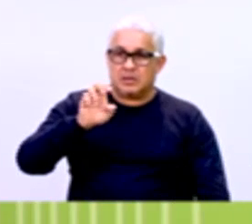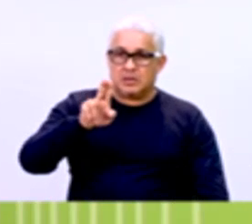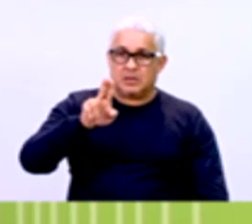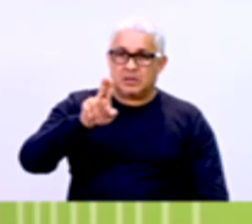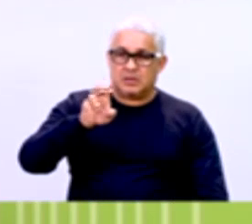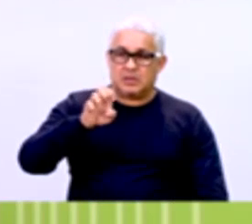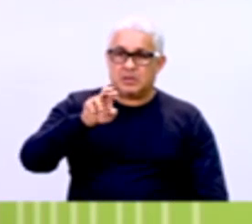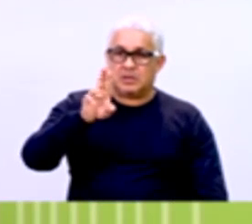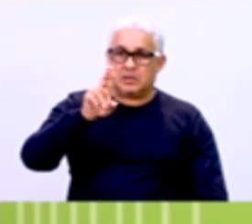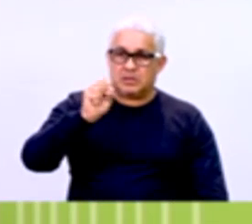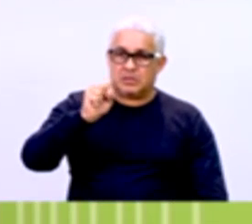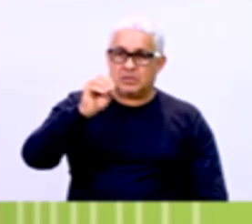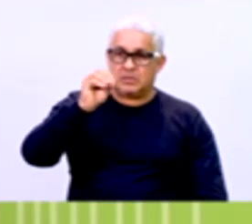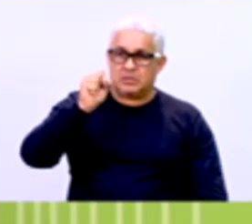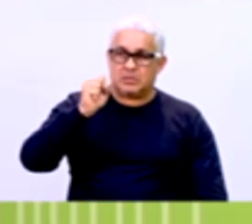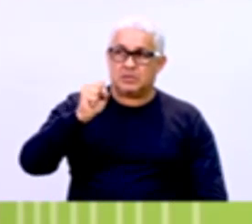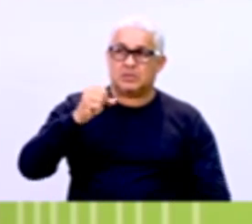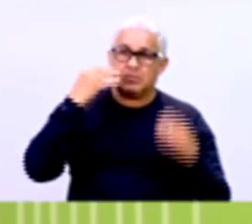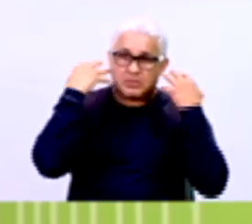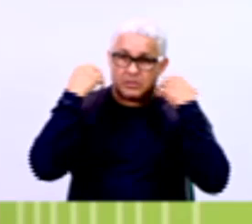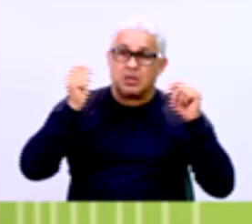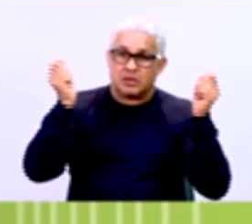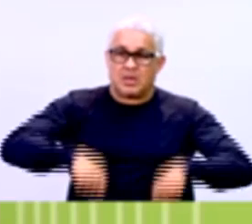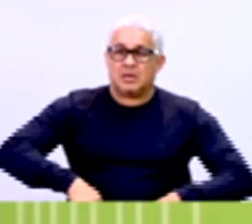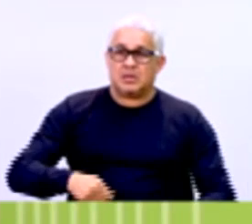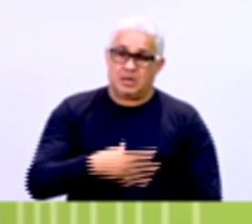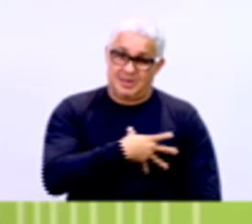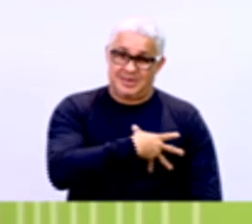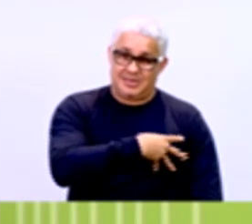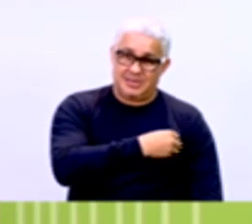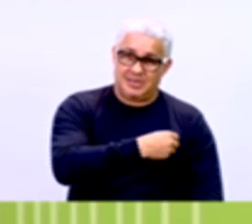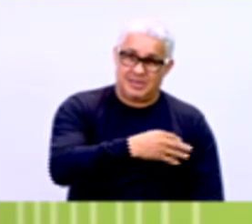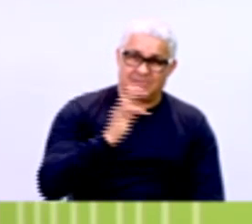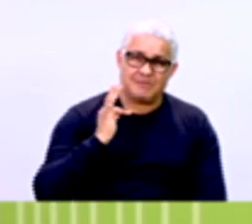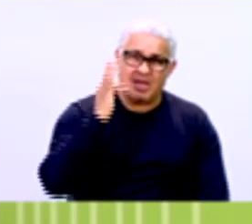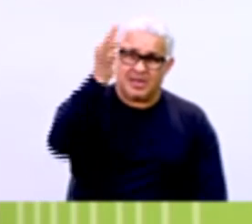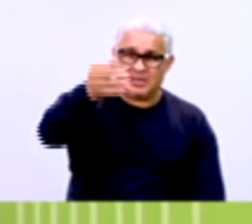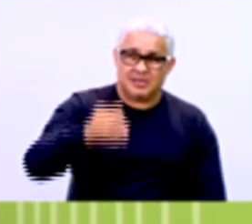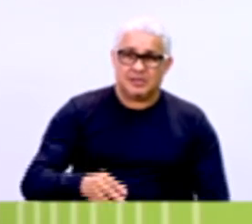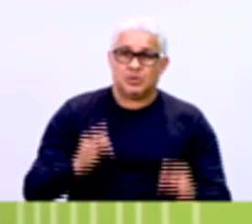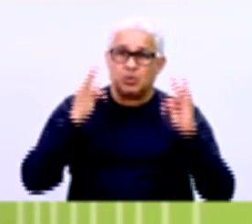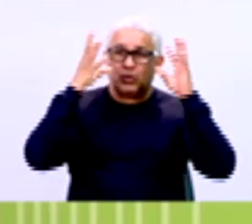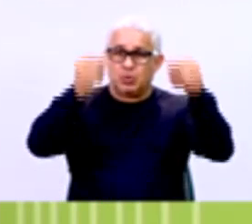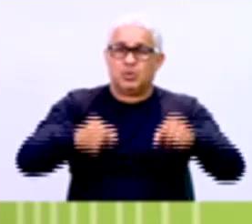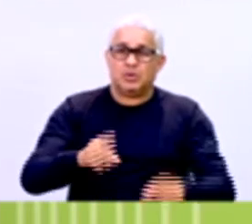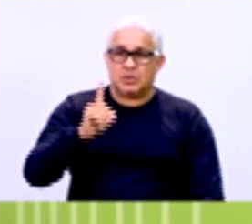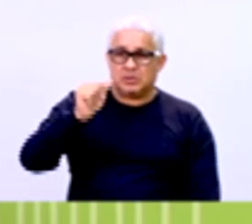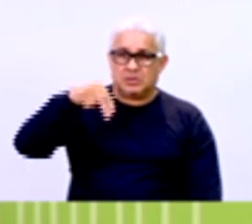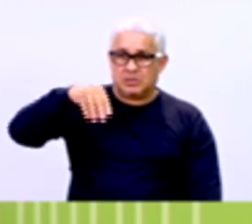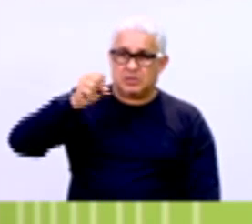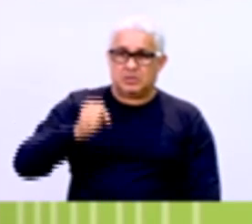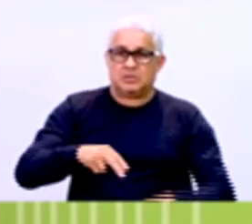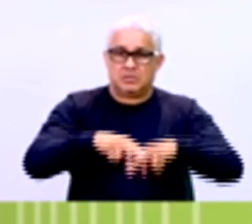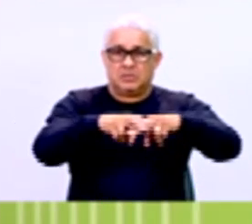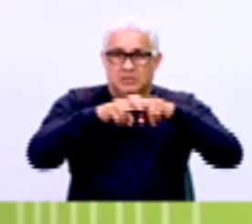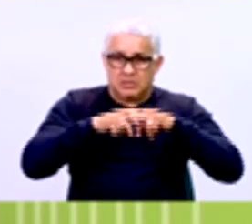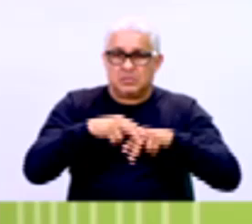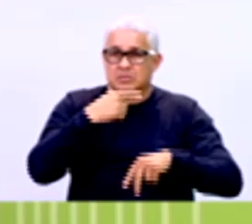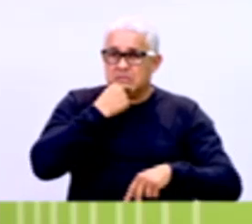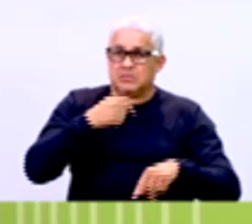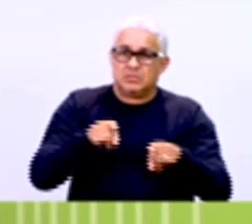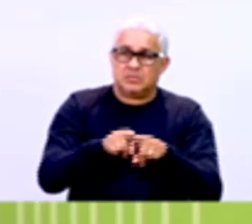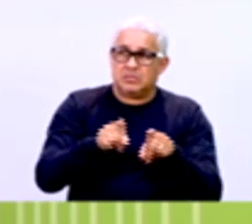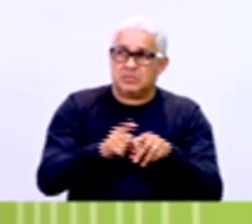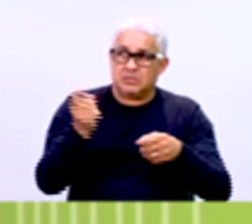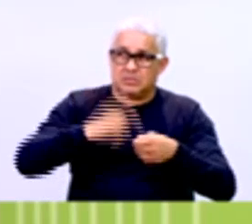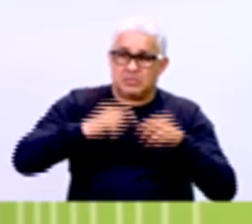gerações, professora? Sei não, hein? E todos os danos ambientais causados pelo homem são reversíveis. Essa questão está